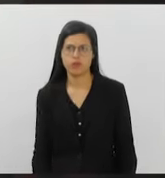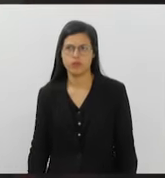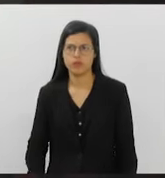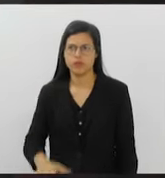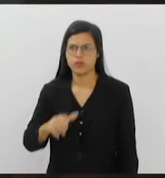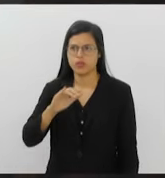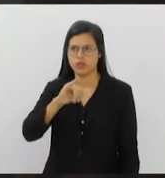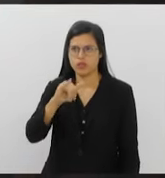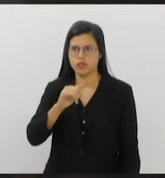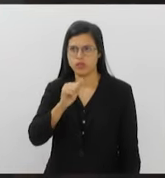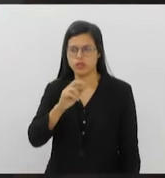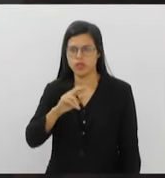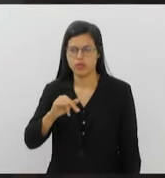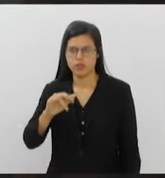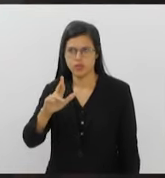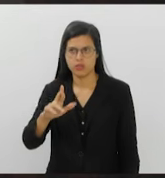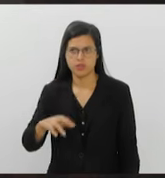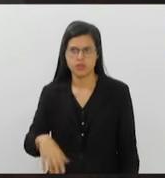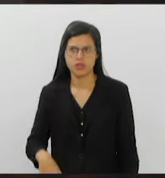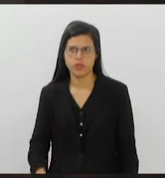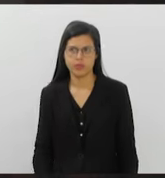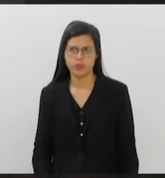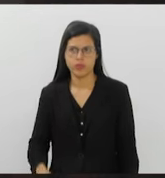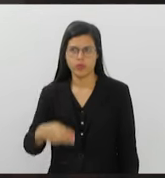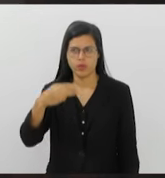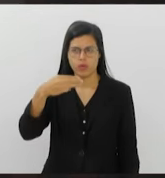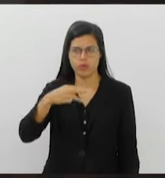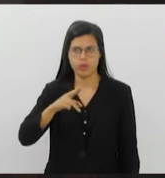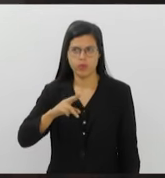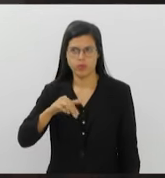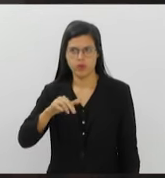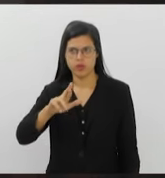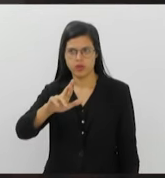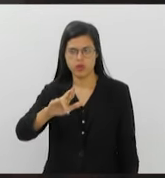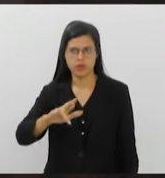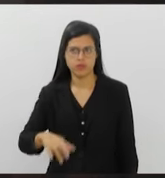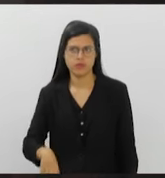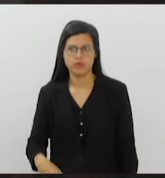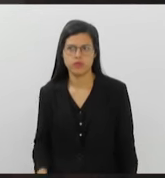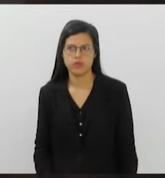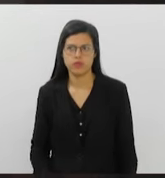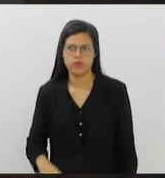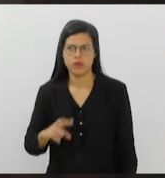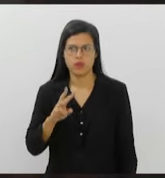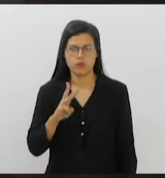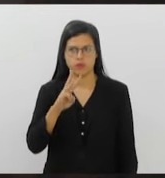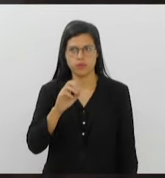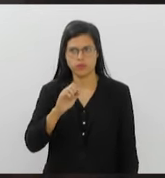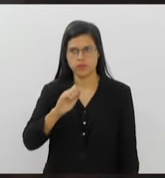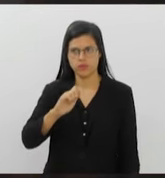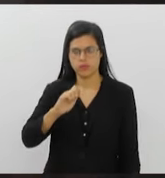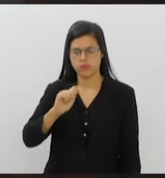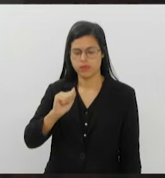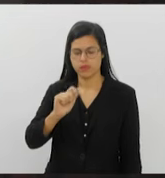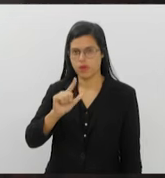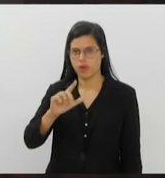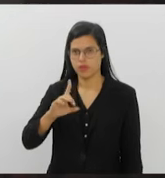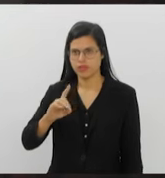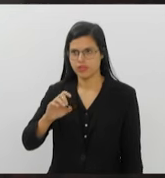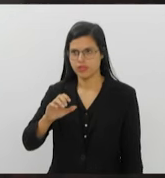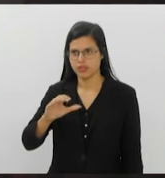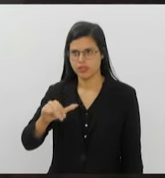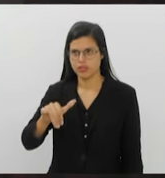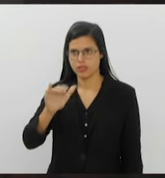Jari, Munir Neto, Wellington, Valdeci da Saúde, Marina. Deputada Élica